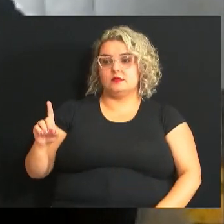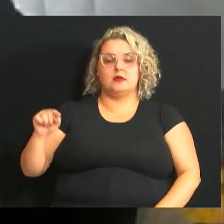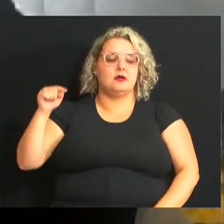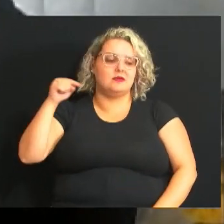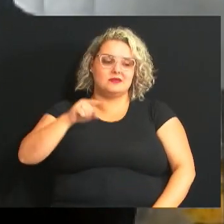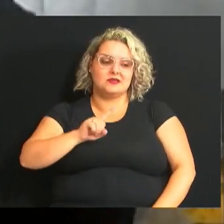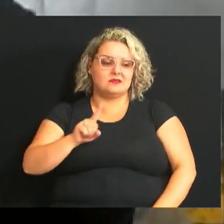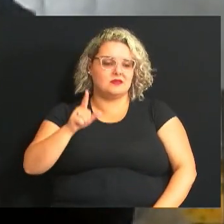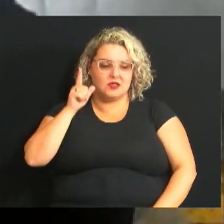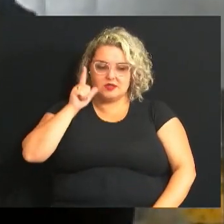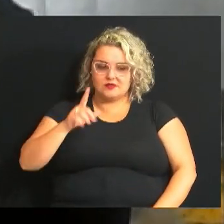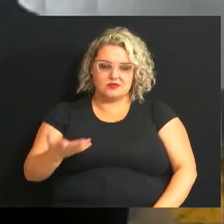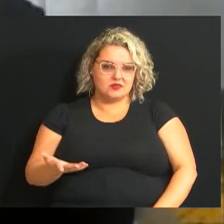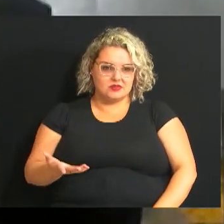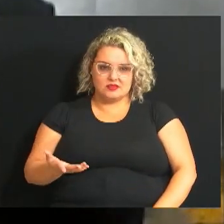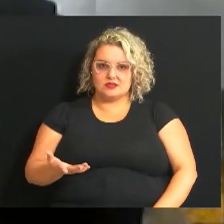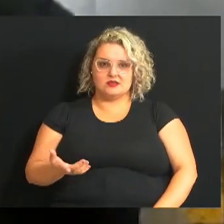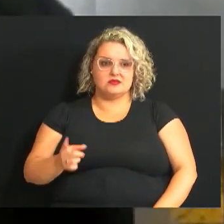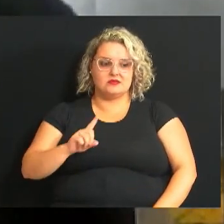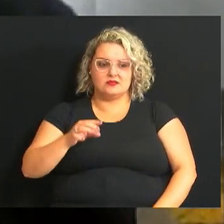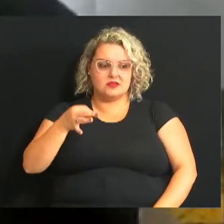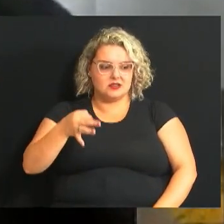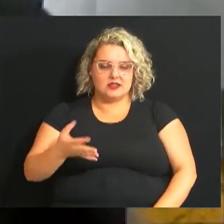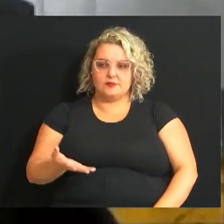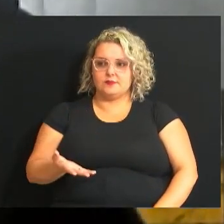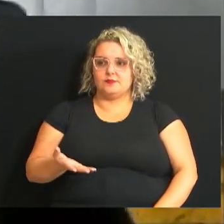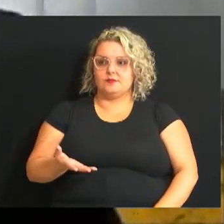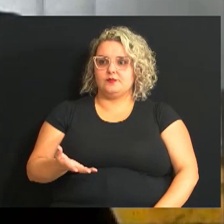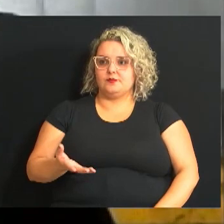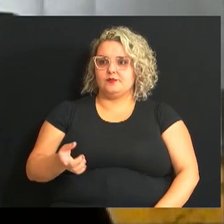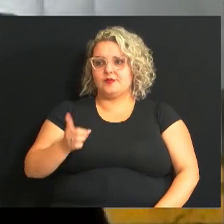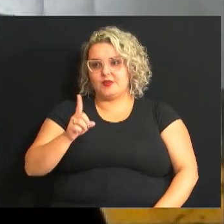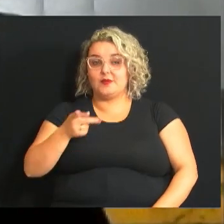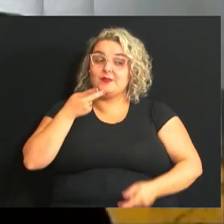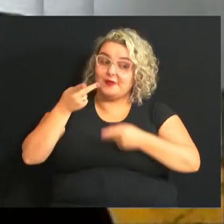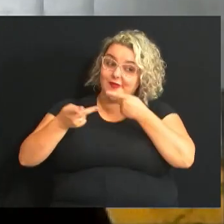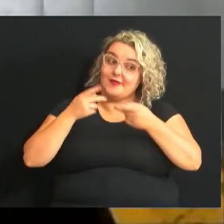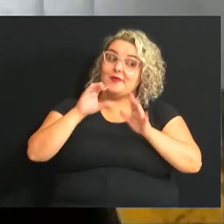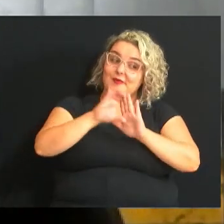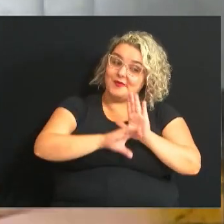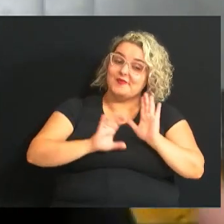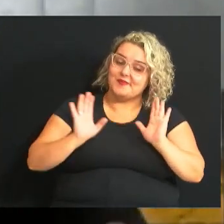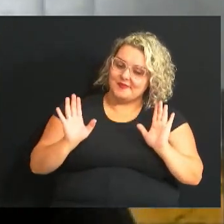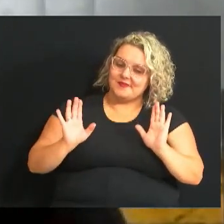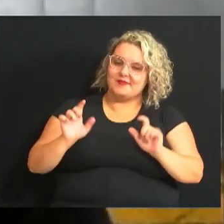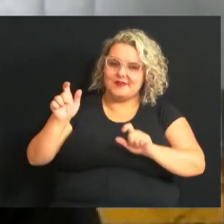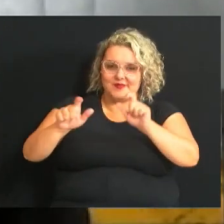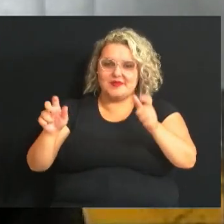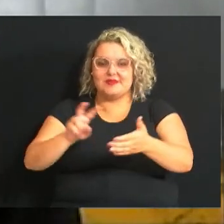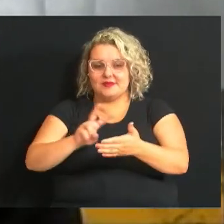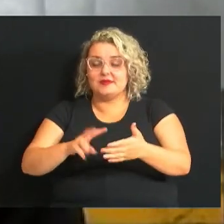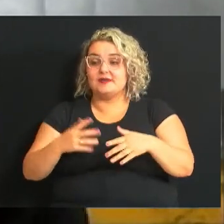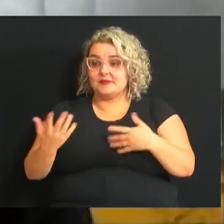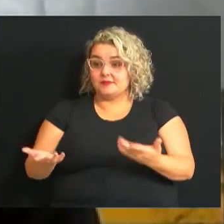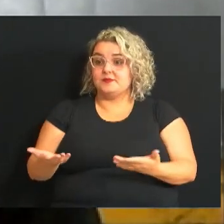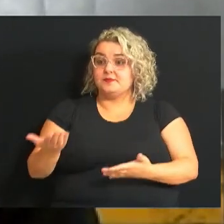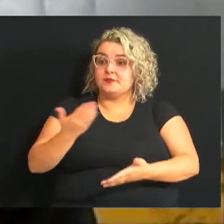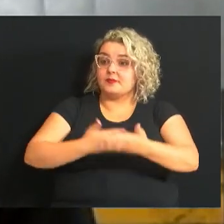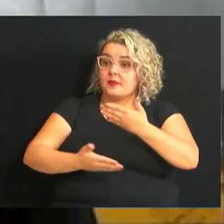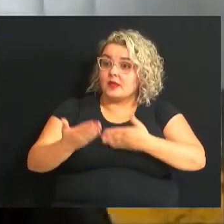certo e tudo mais. Eu não vou fazer o spoiler ali do capítulo do livro para a galera ler, mas eu compartilhei